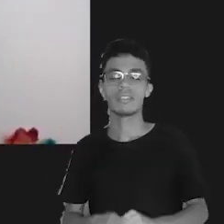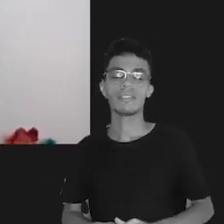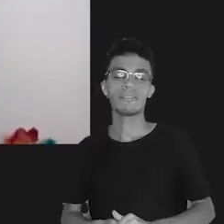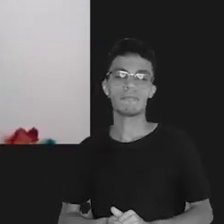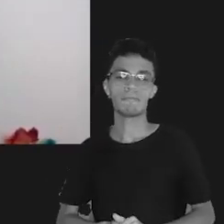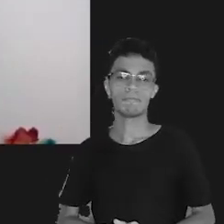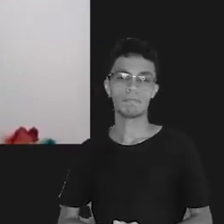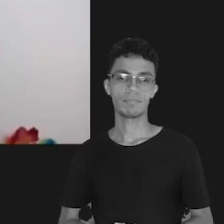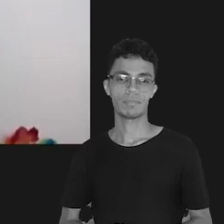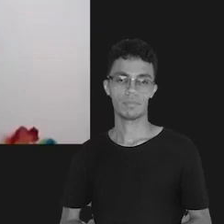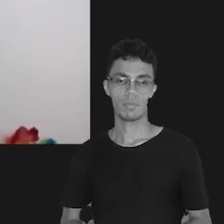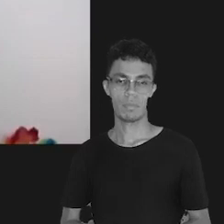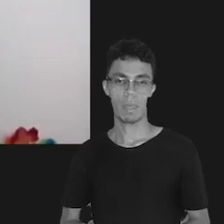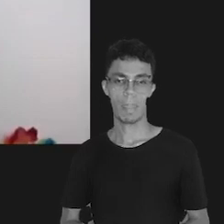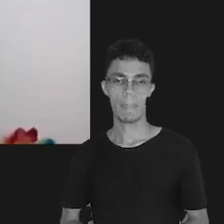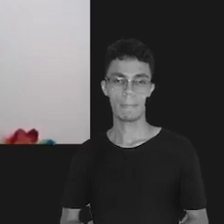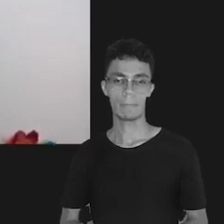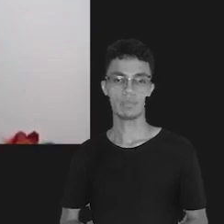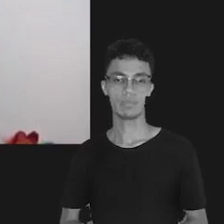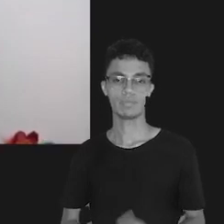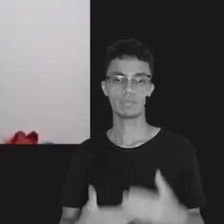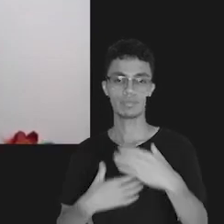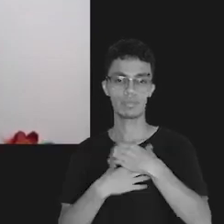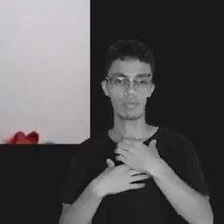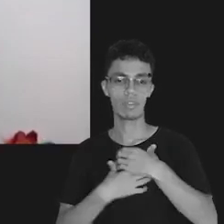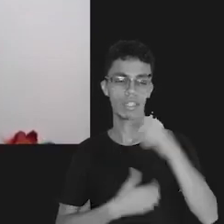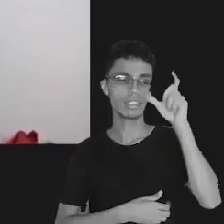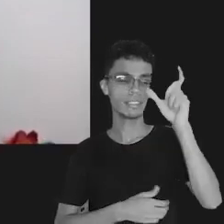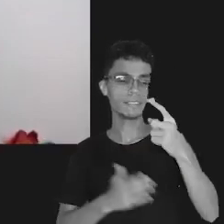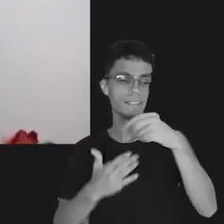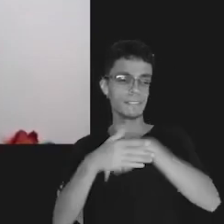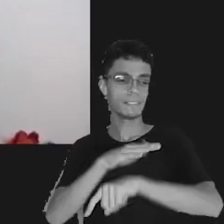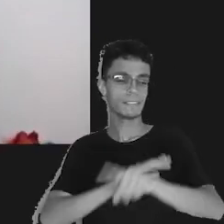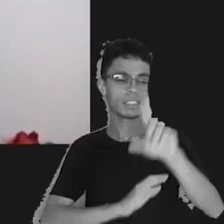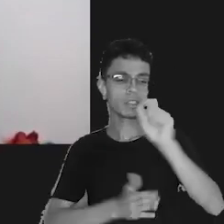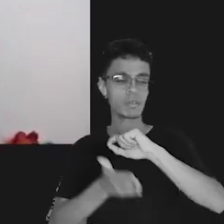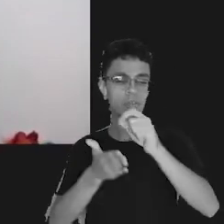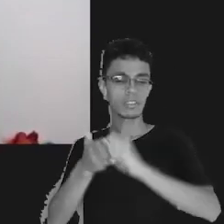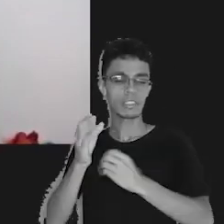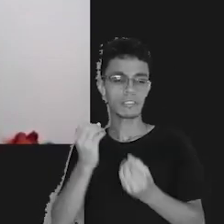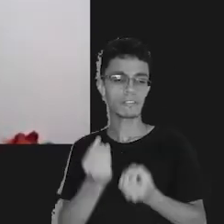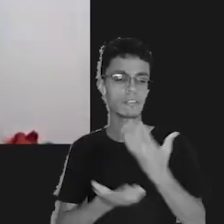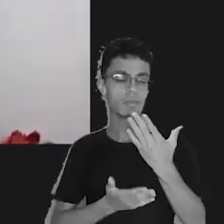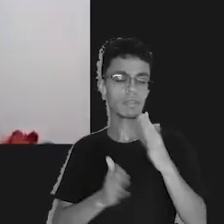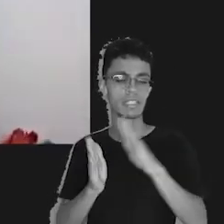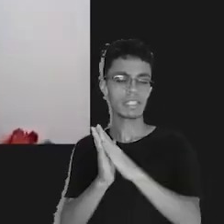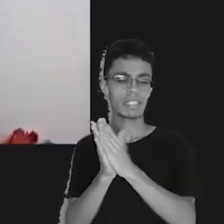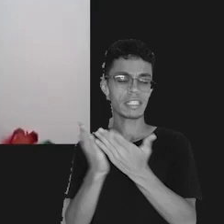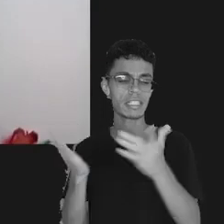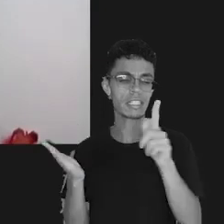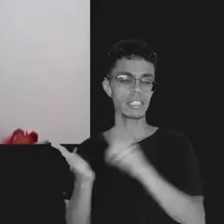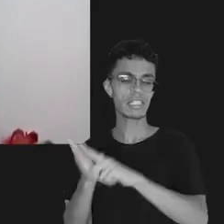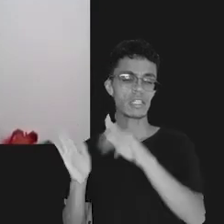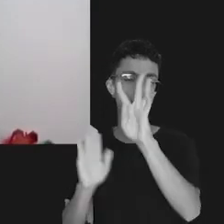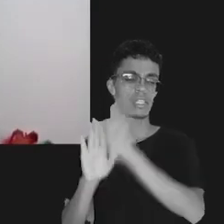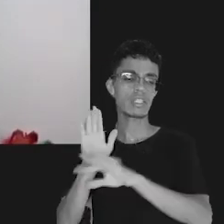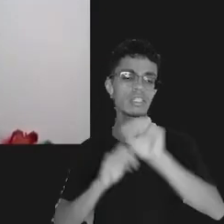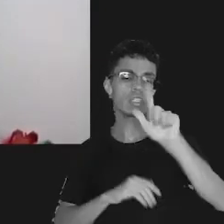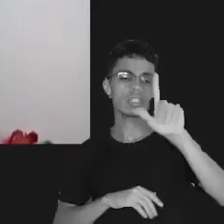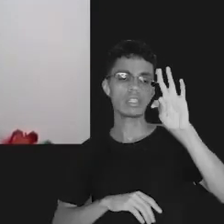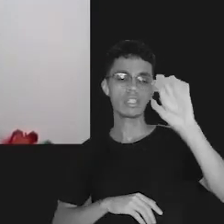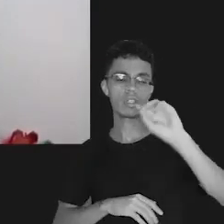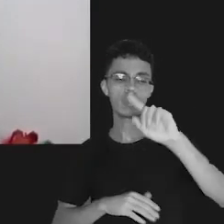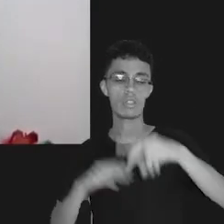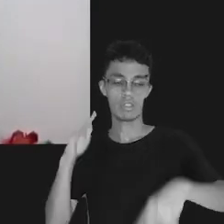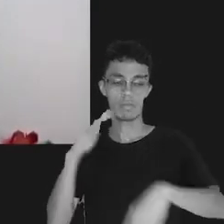mas eu sinto, assim, que ela faz um mergulho muito profundo, e até o estilo de escrever, que nem esse, é um alto. Nas 2 primeiras, O